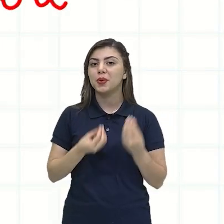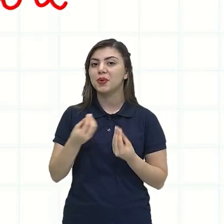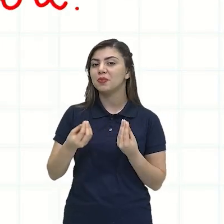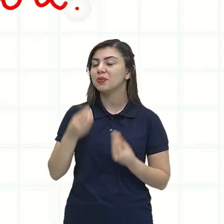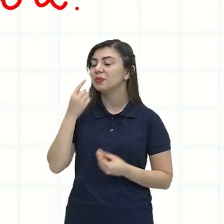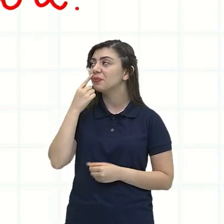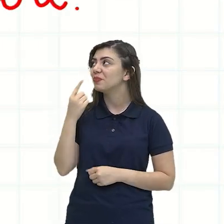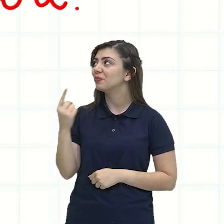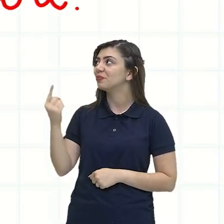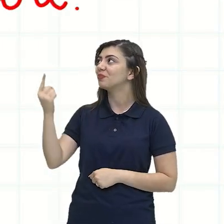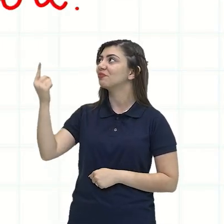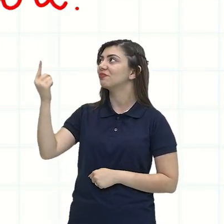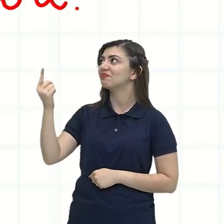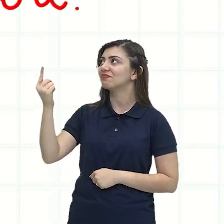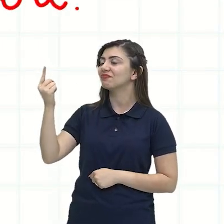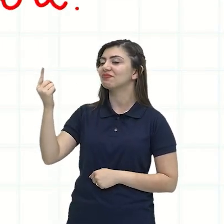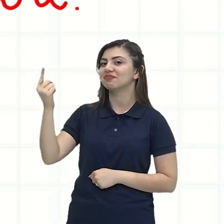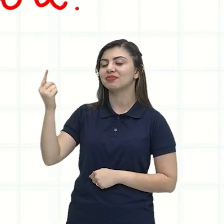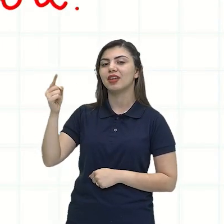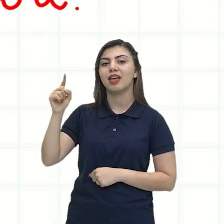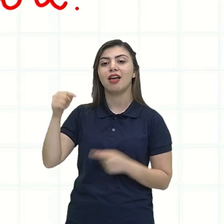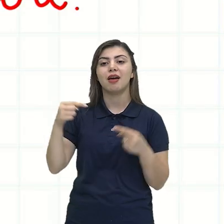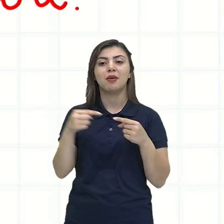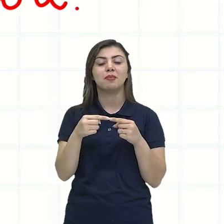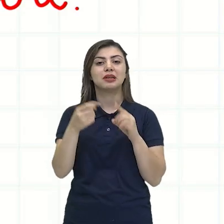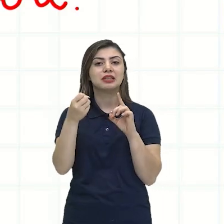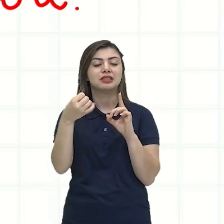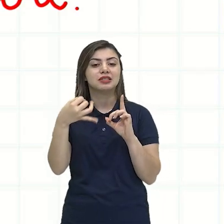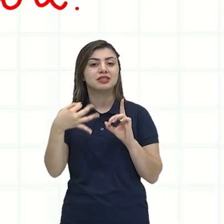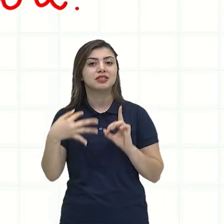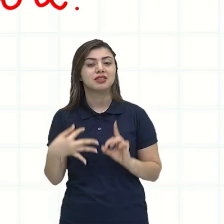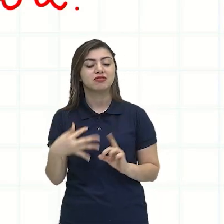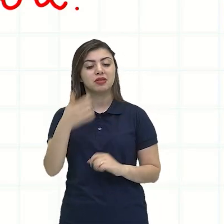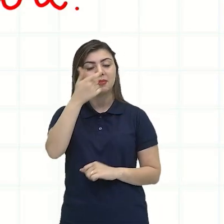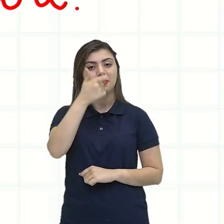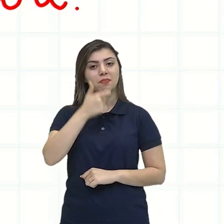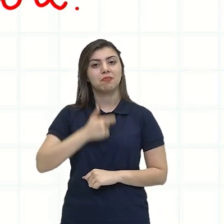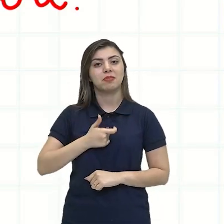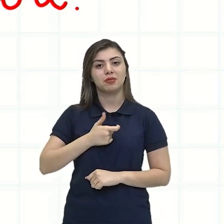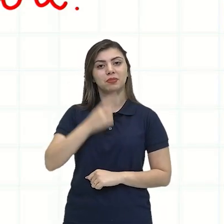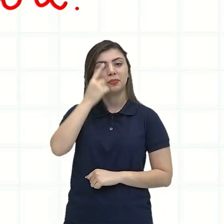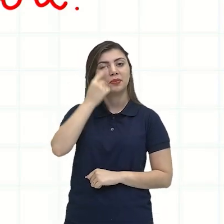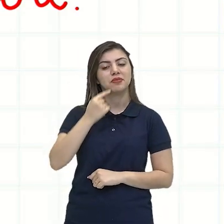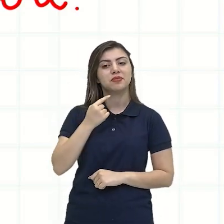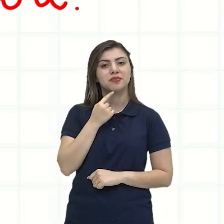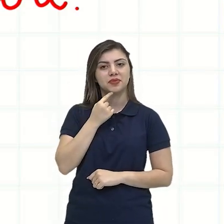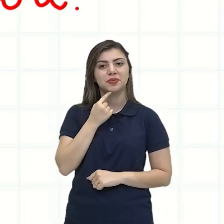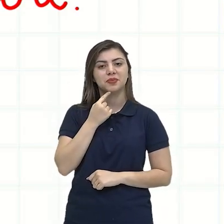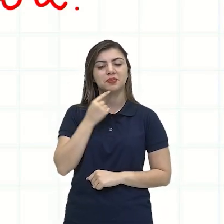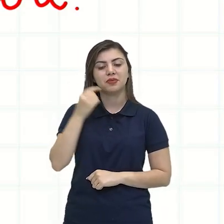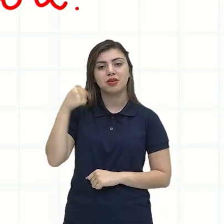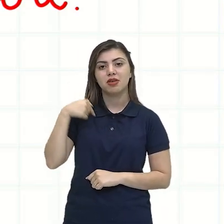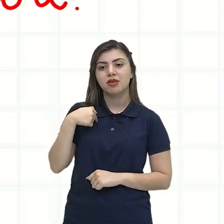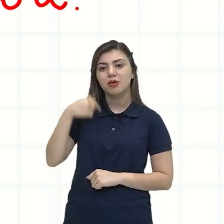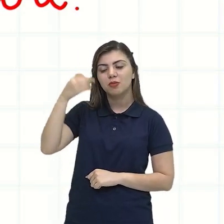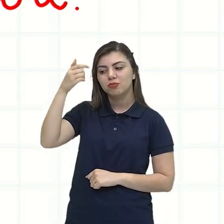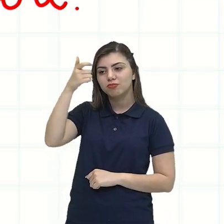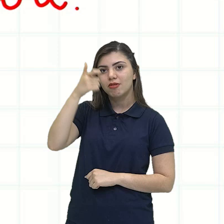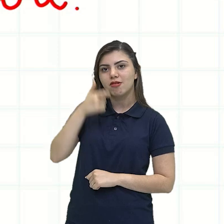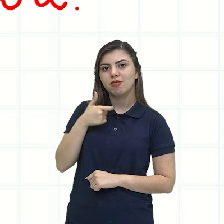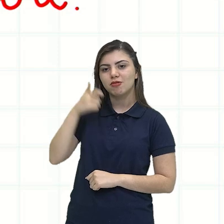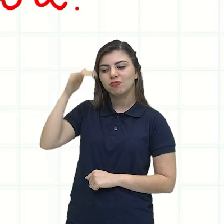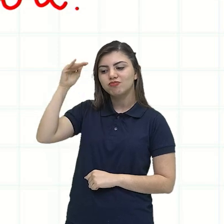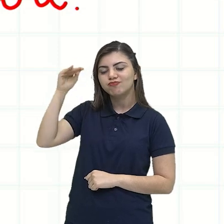I'm short. Estou descrevendo algo sobre a minha aparência, tá bom? Sobre a minha aparência. Então, tem